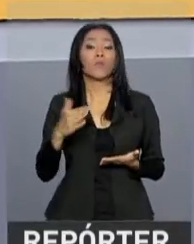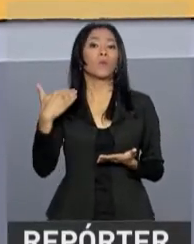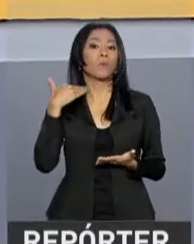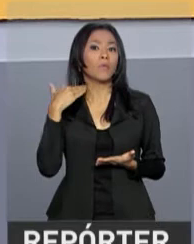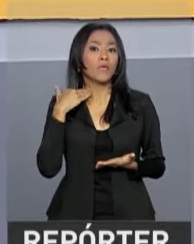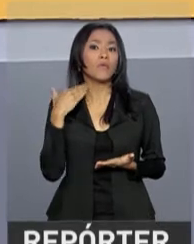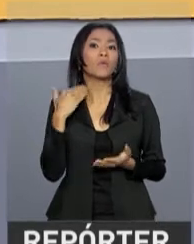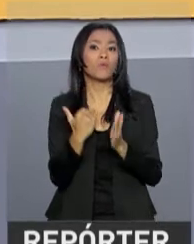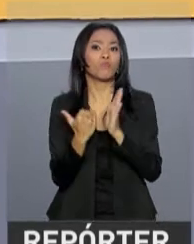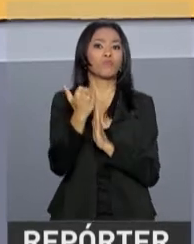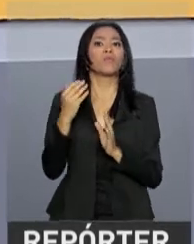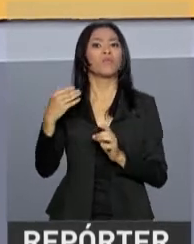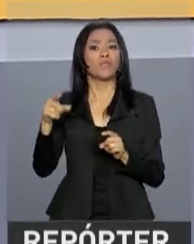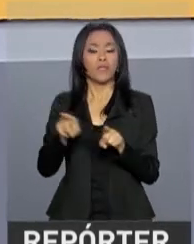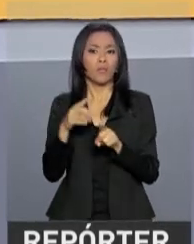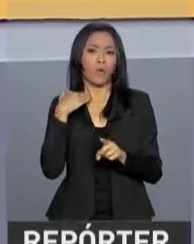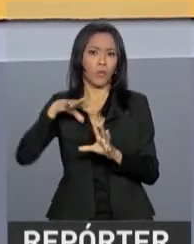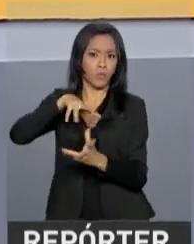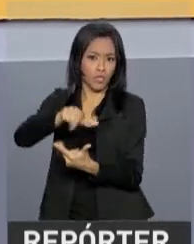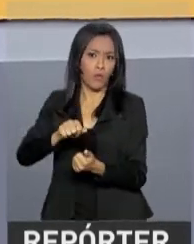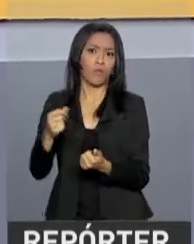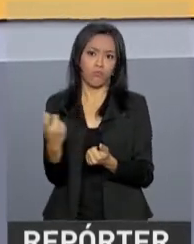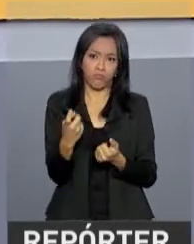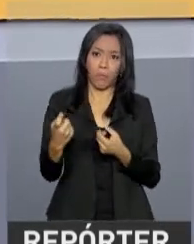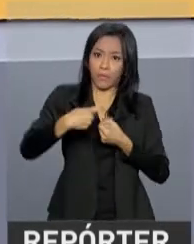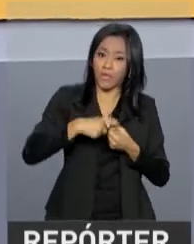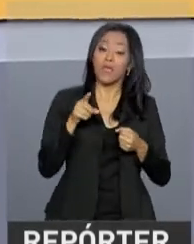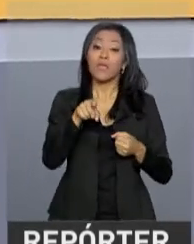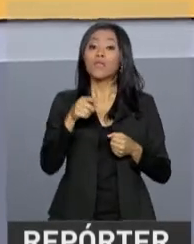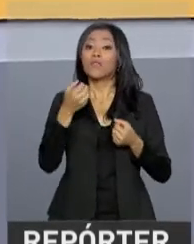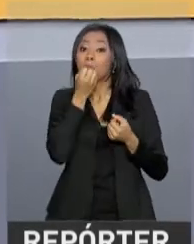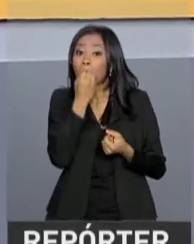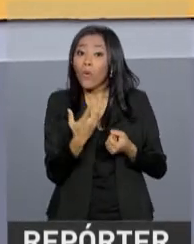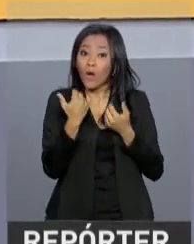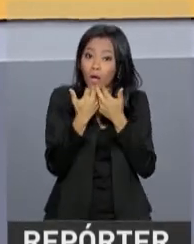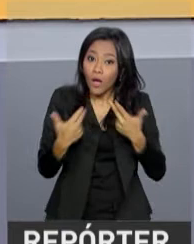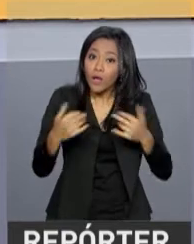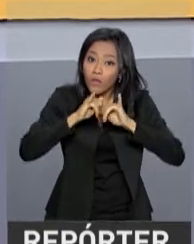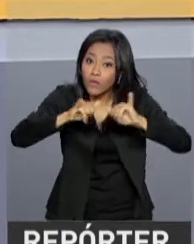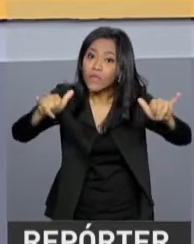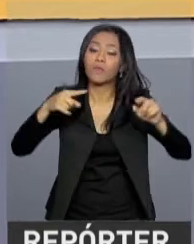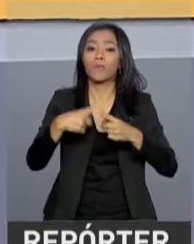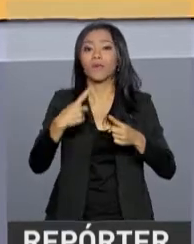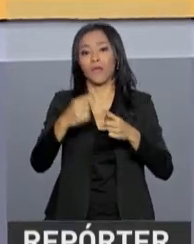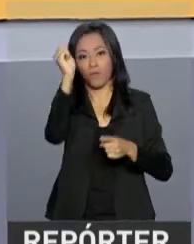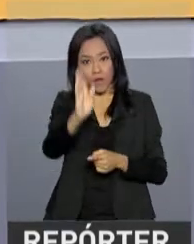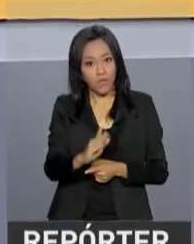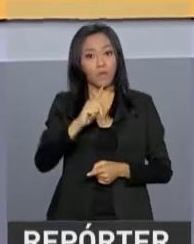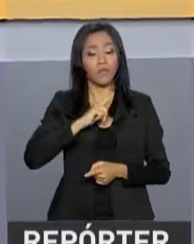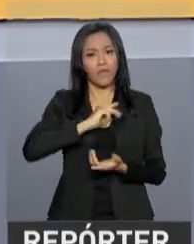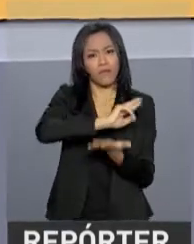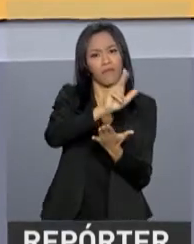eo banco mundial para diogo oliveira trata se de uma notícia muito importante porque permite ao brasil ter uma maior